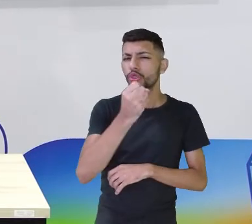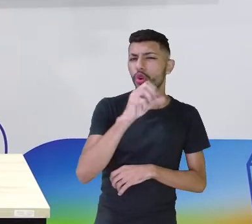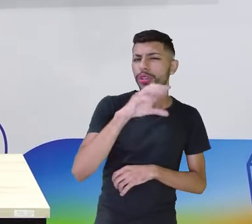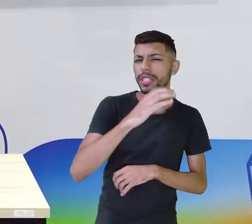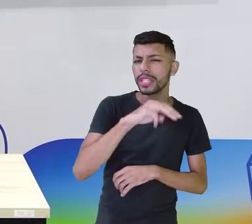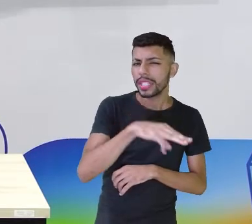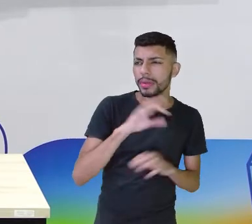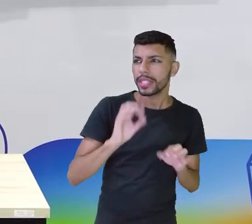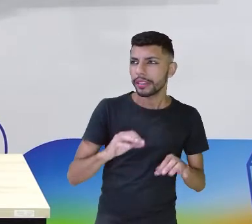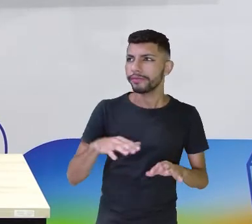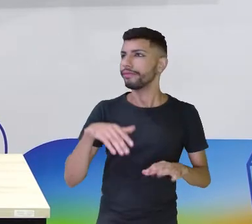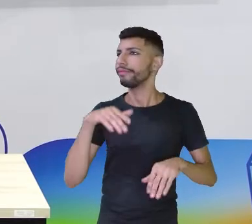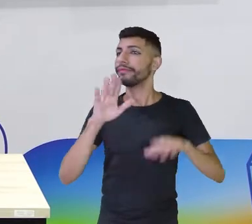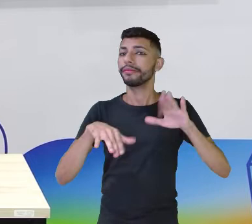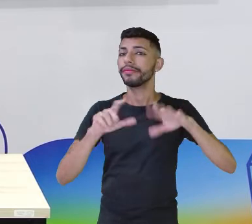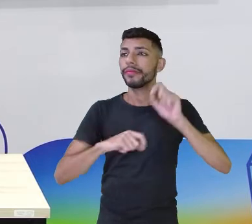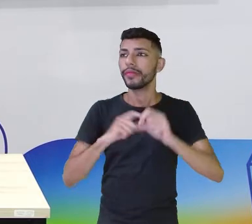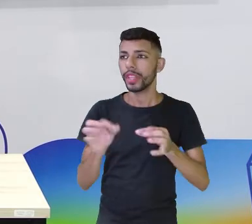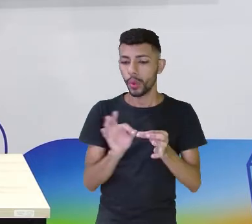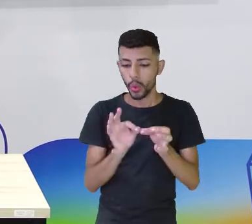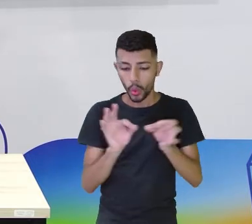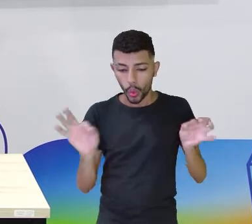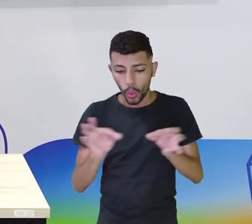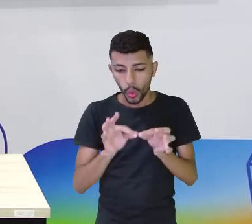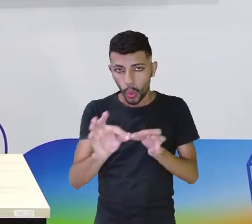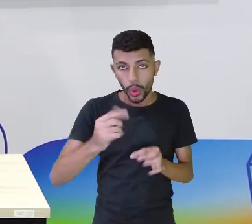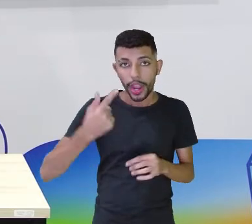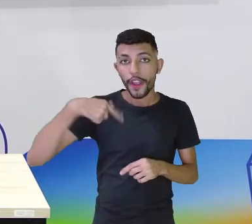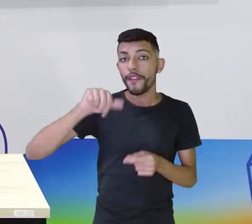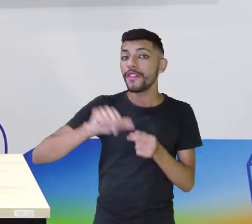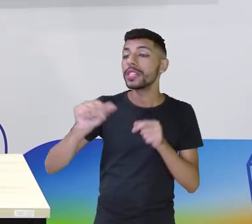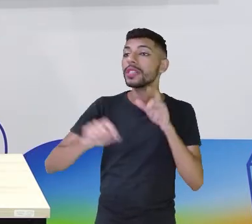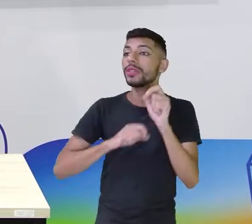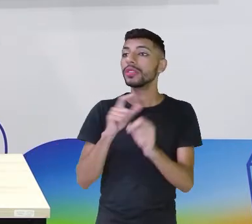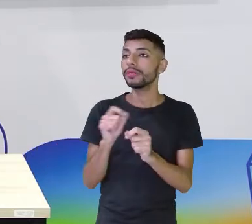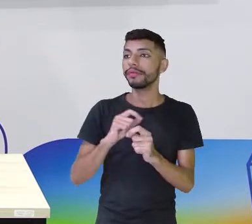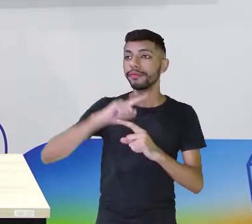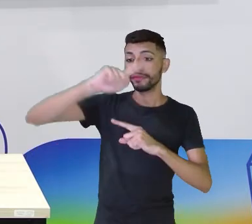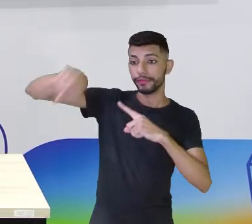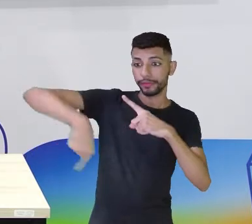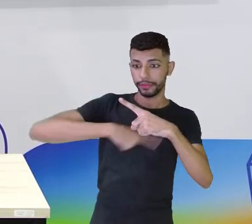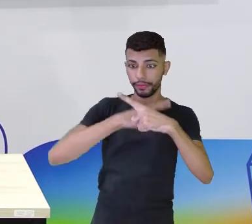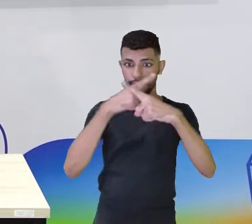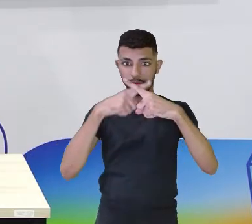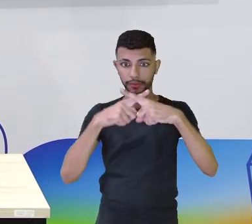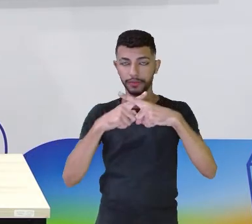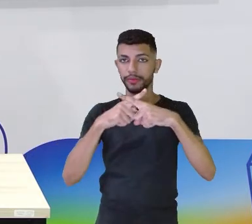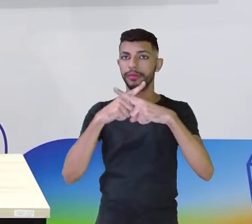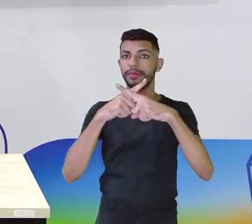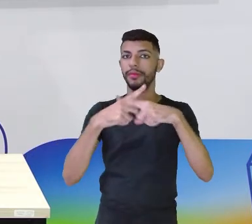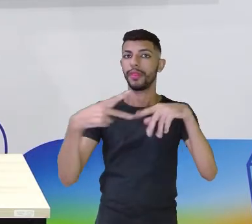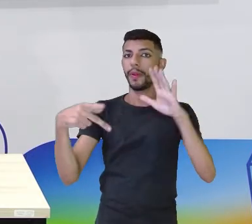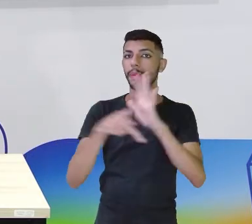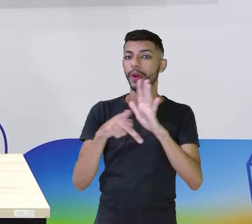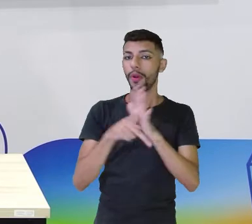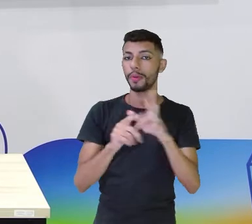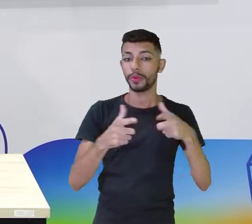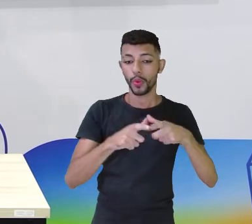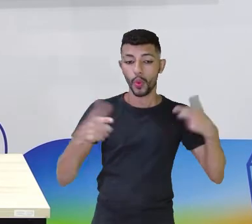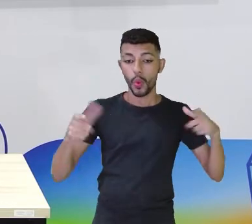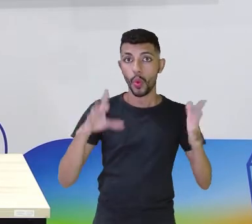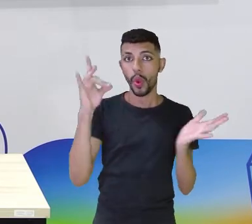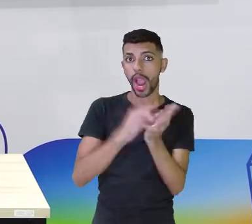centímetros, de acordo com a minha medição, eu vou fazer a multiplicação do tamanho real, tá